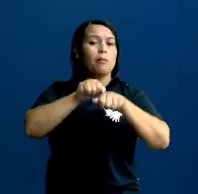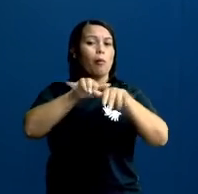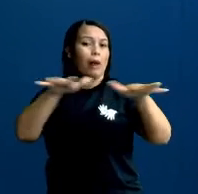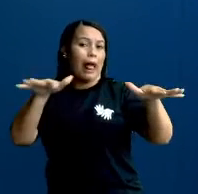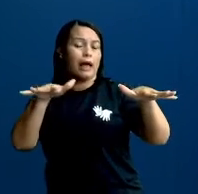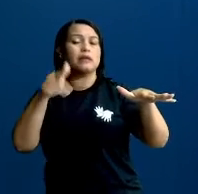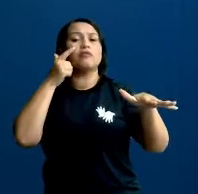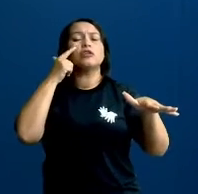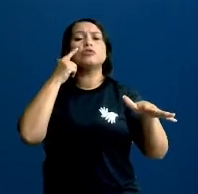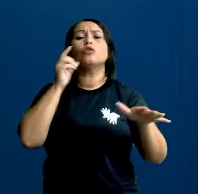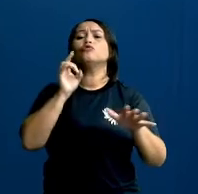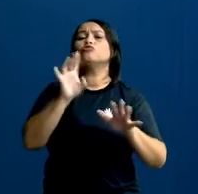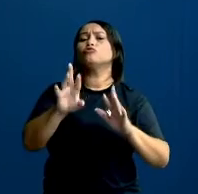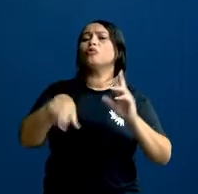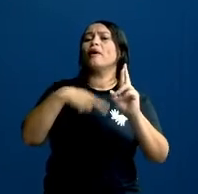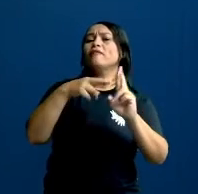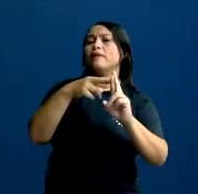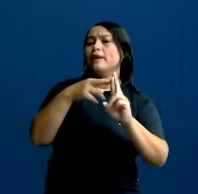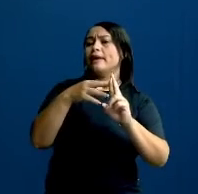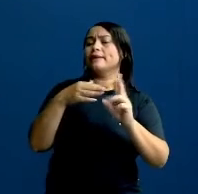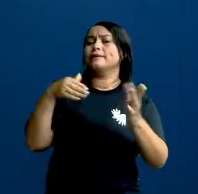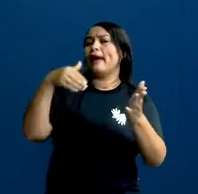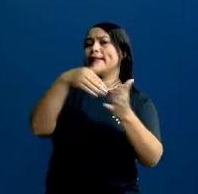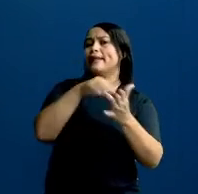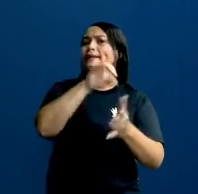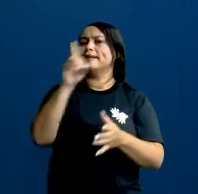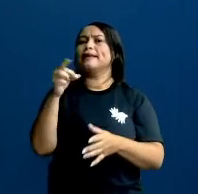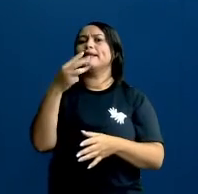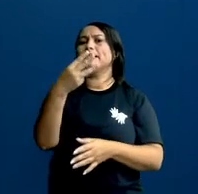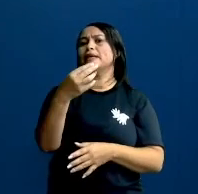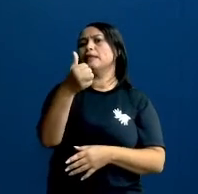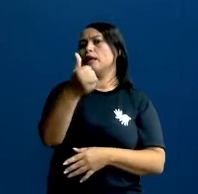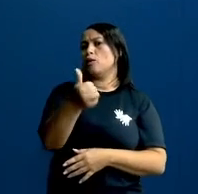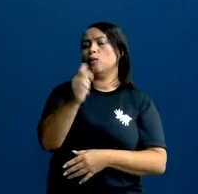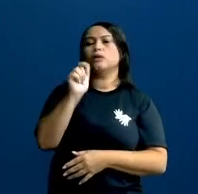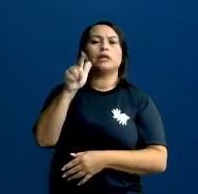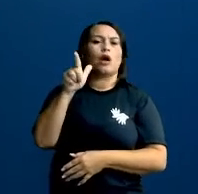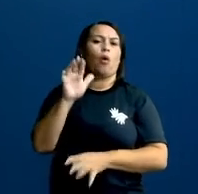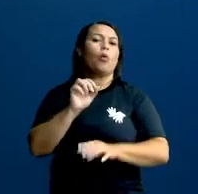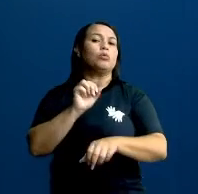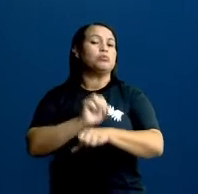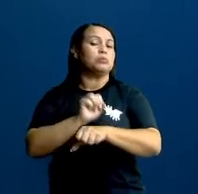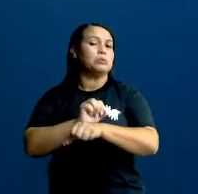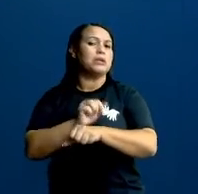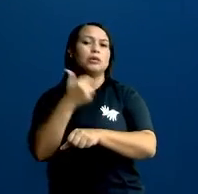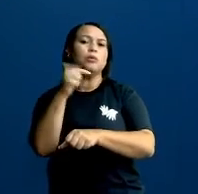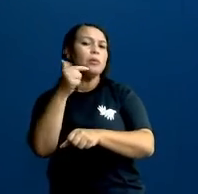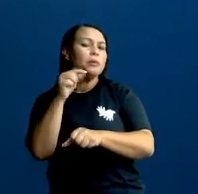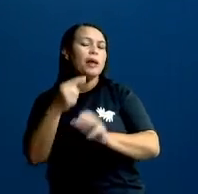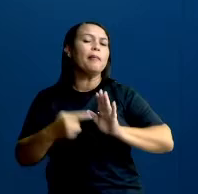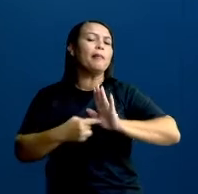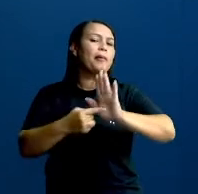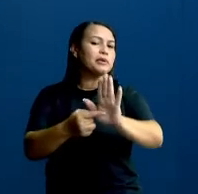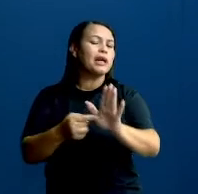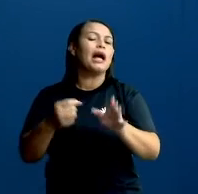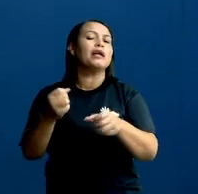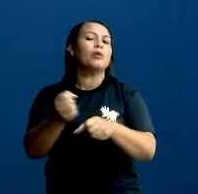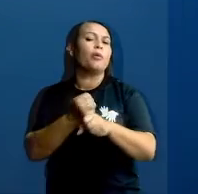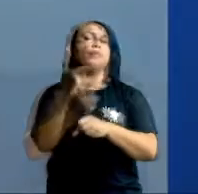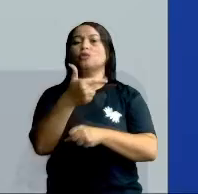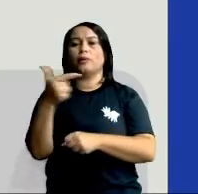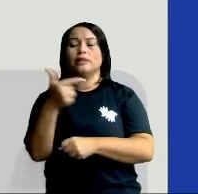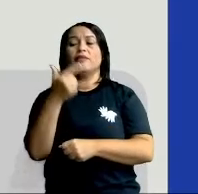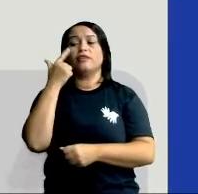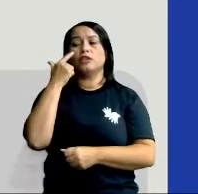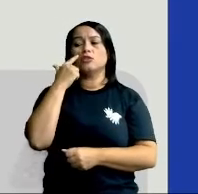essa referência, como ainda não chegamos até o dia 31 de agosto, eu não encontrei essa referência referente ao ano de